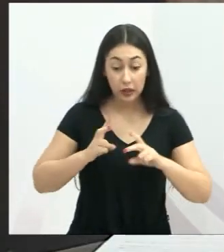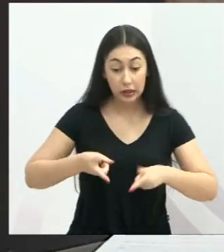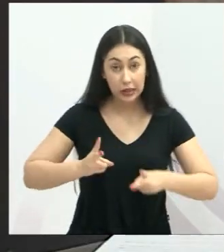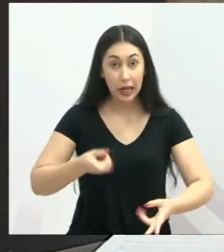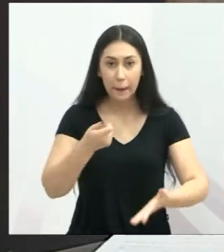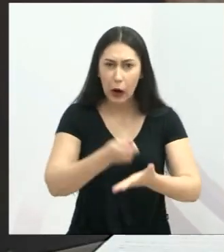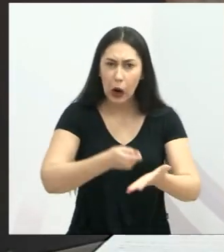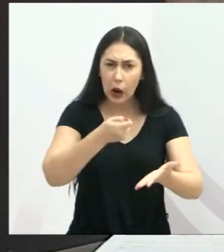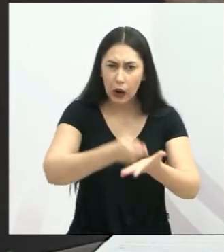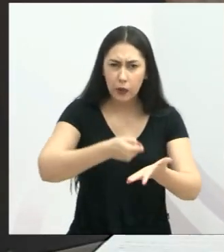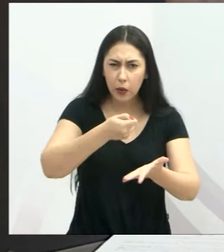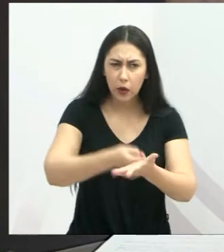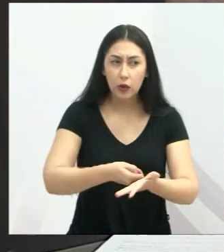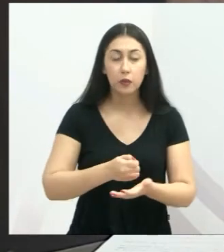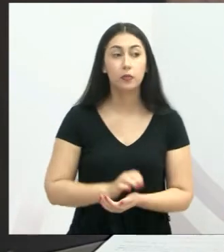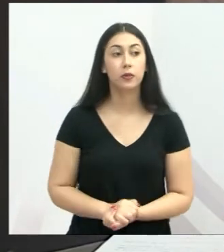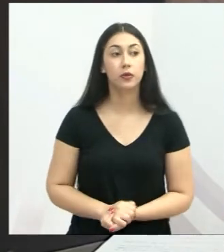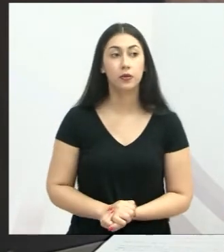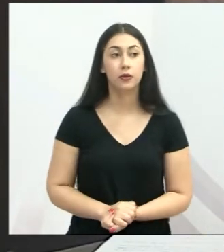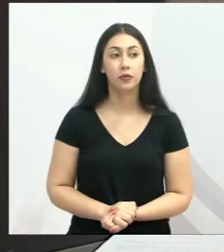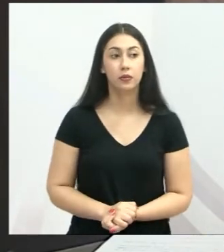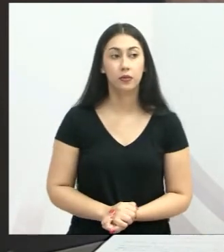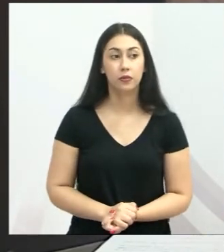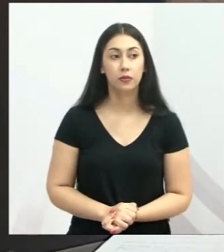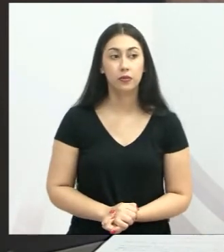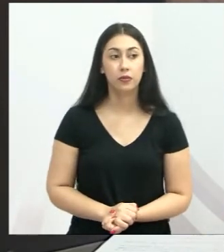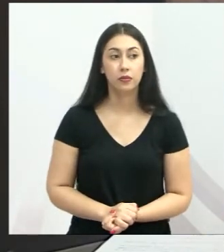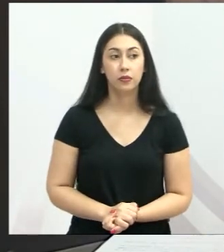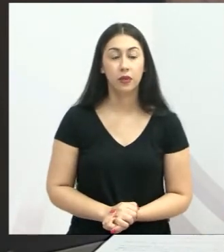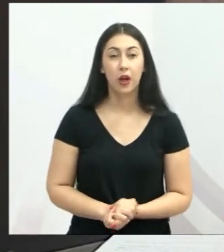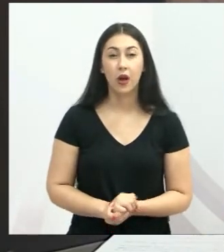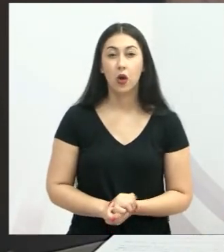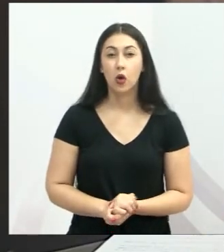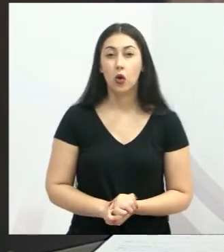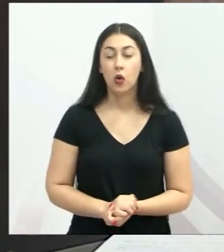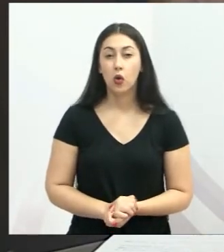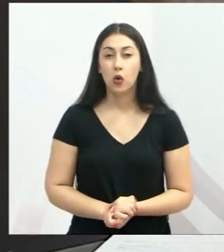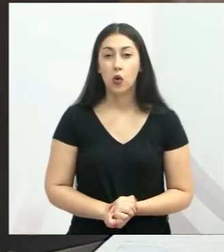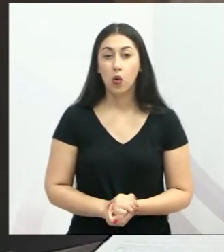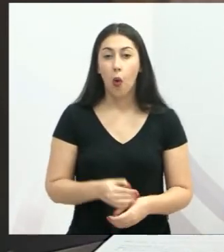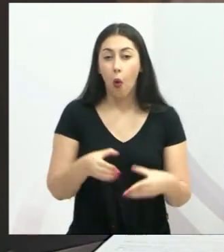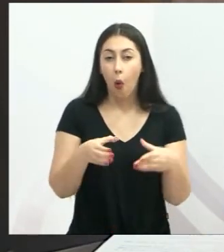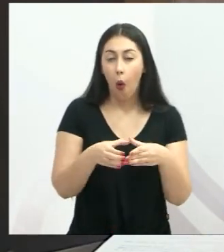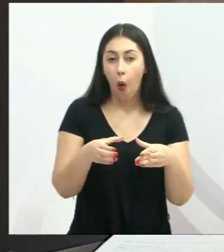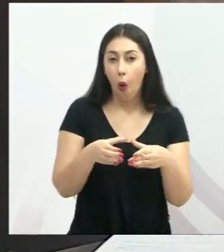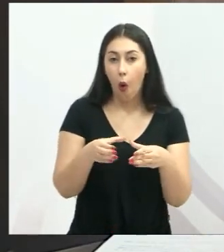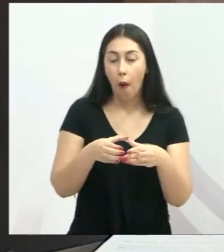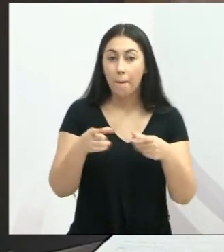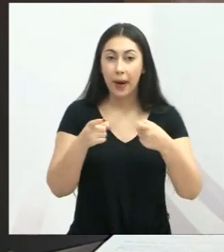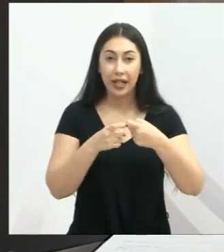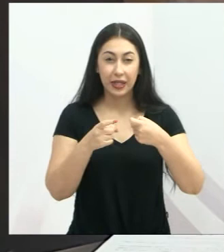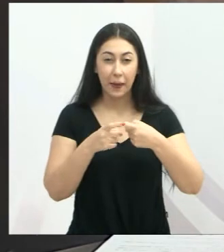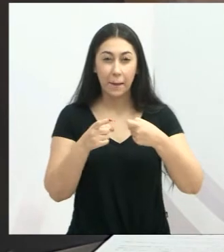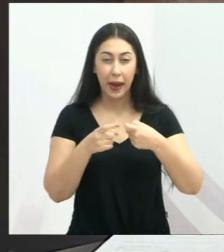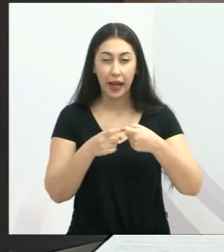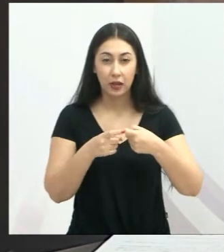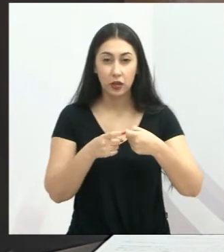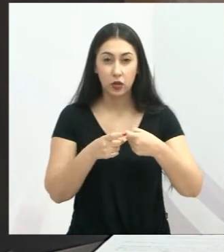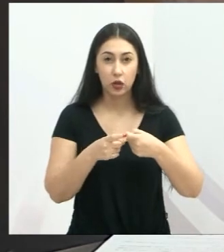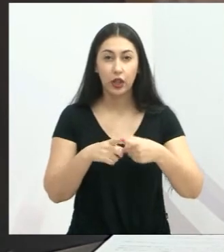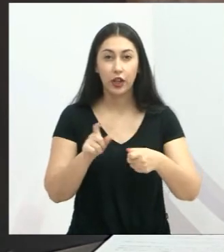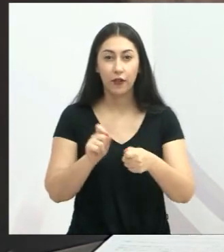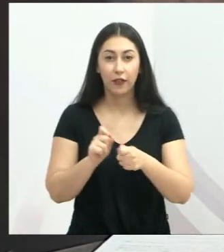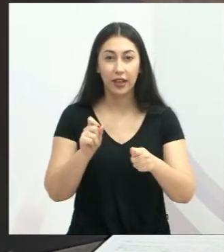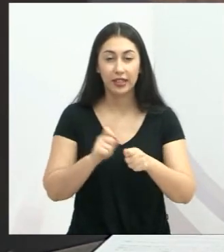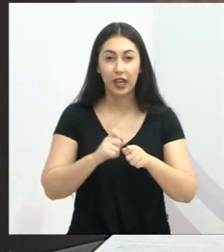tivemos um êxodo enorme do número de médicos que eram concursados da prefeitura. Muitas pessoas